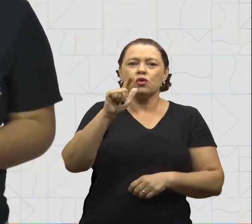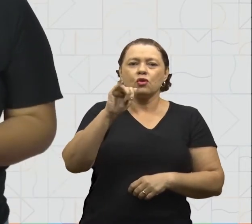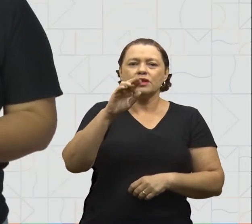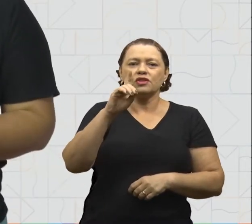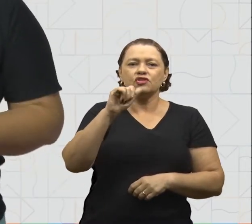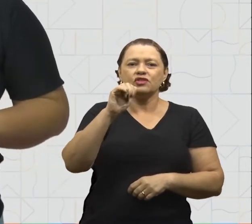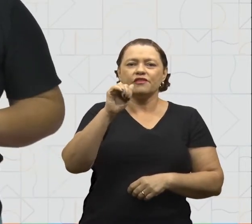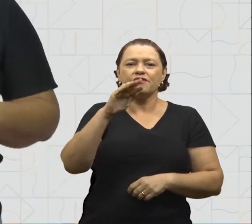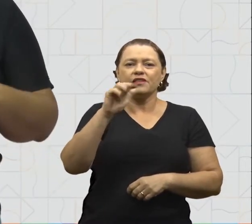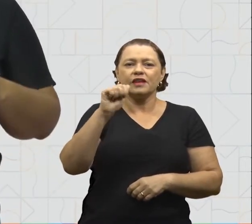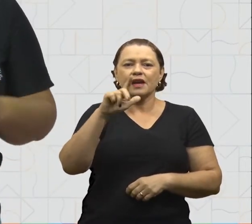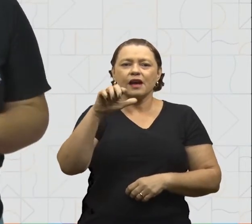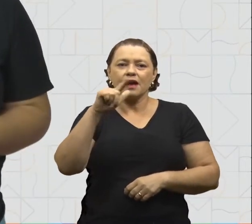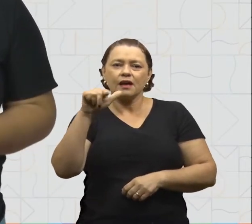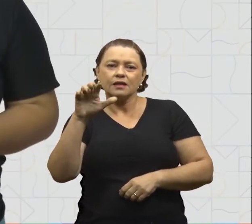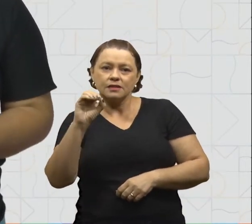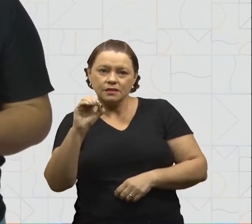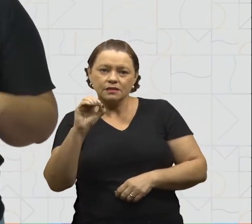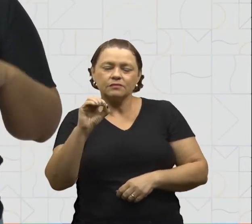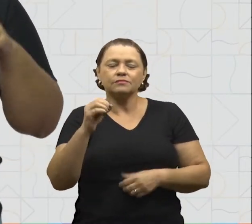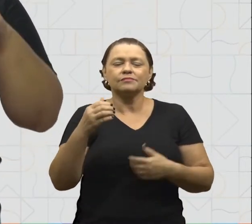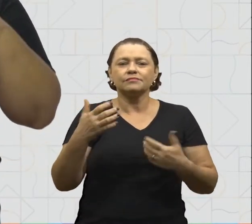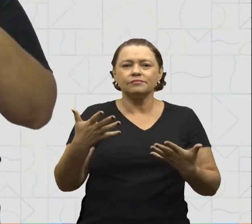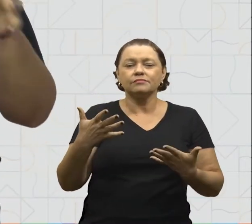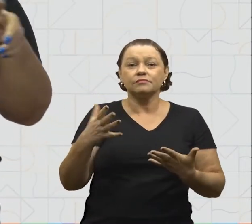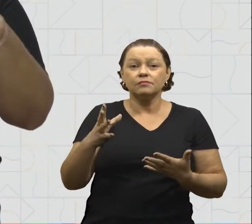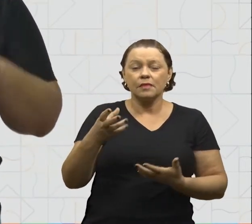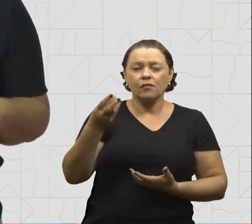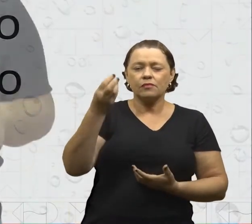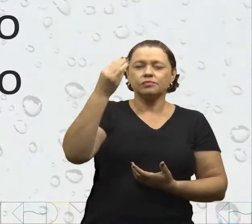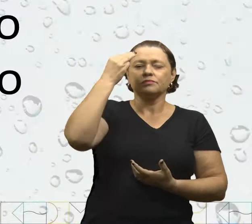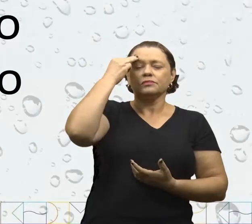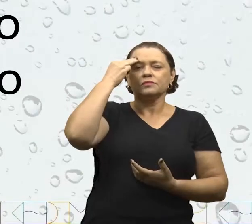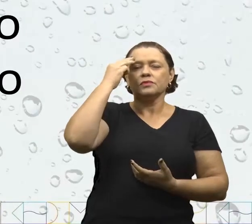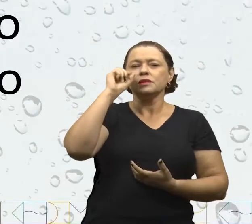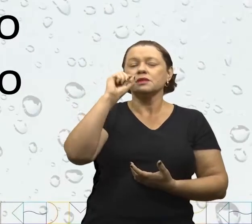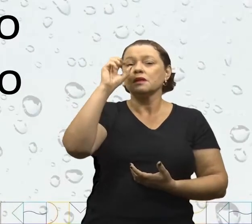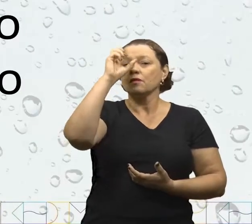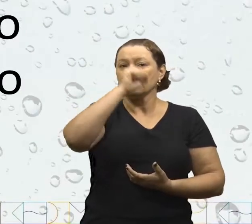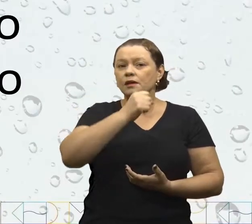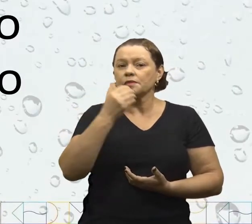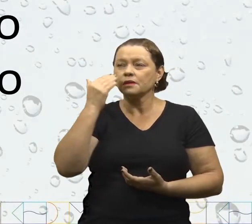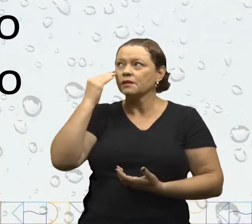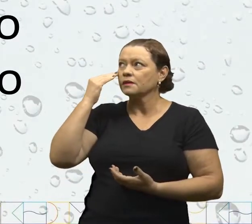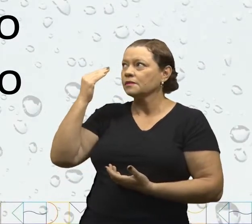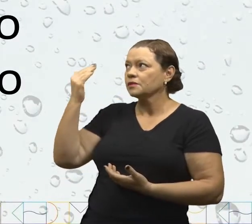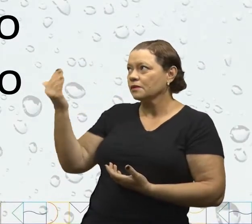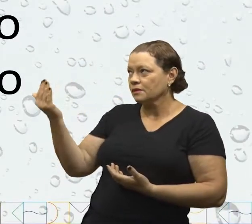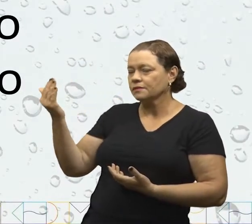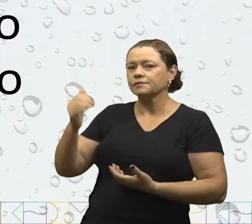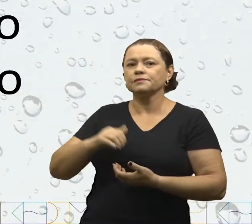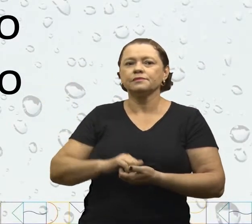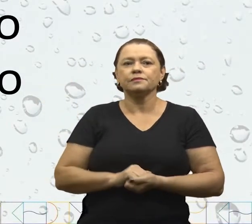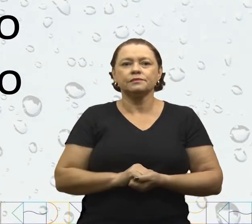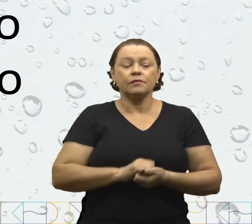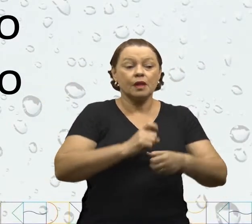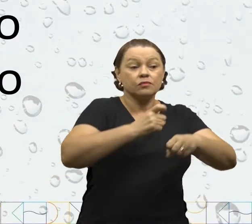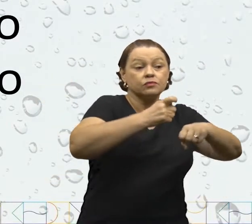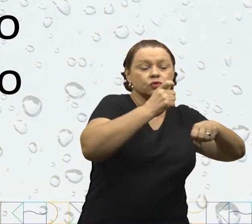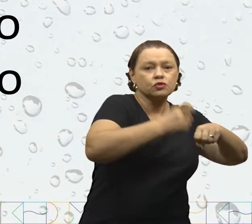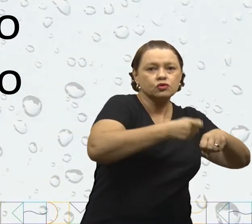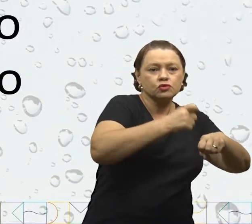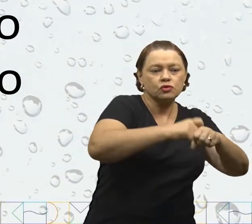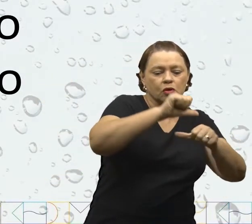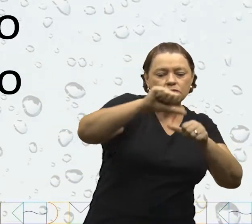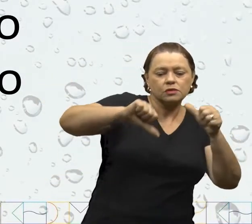solidificação. Vamos fixar o que aprendemos a partir desse esquema. Então, a água do estado sólido para líquido